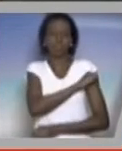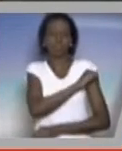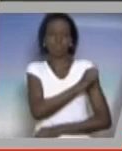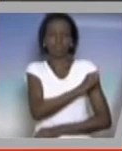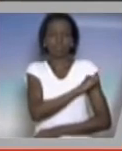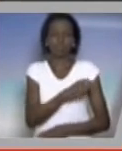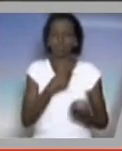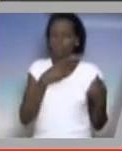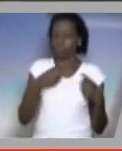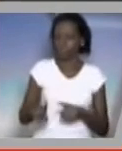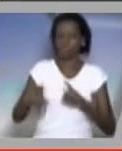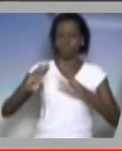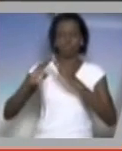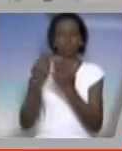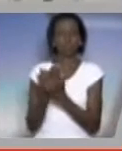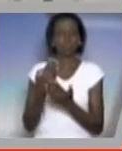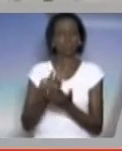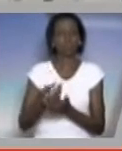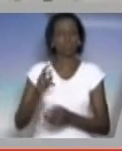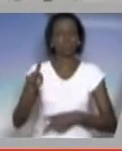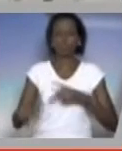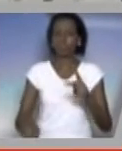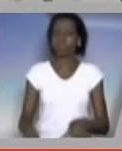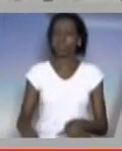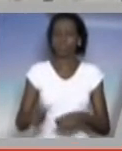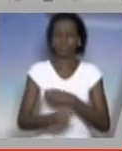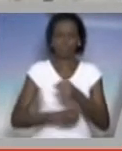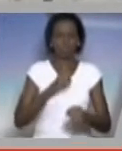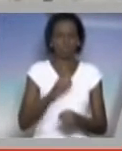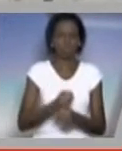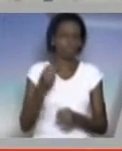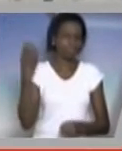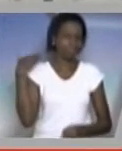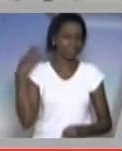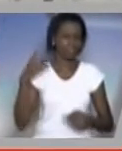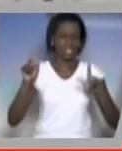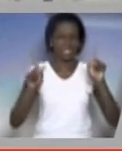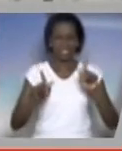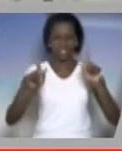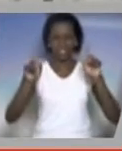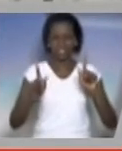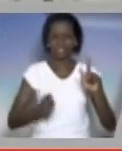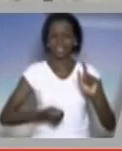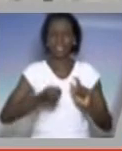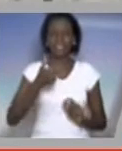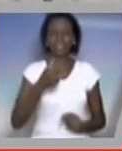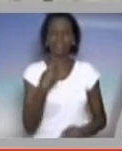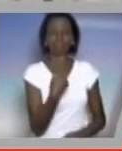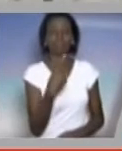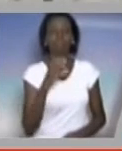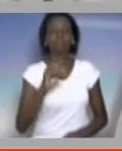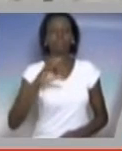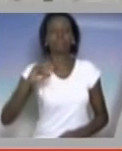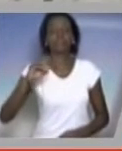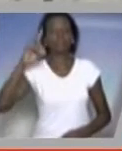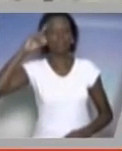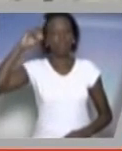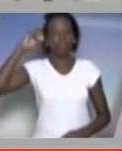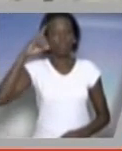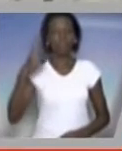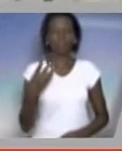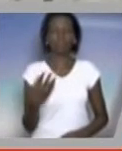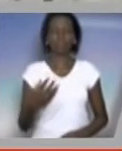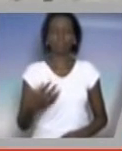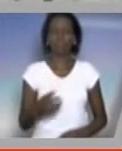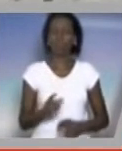contra a escola pública. No ano passado, nós tivemos uma greve de quase 100 dias, praticamente, foi a maior greve